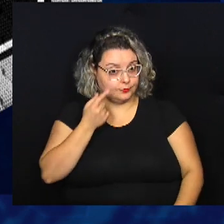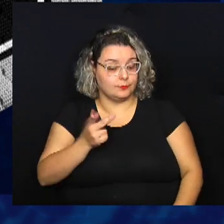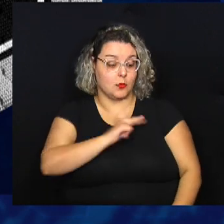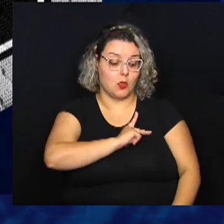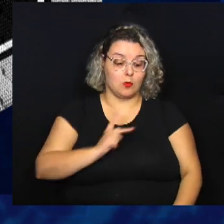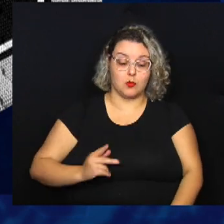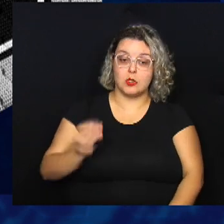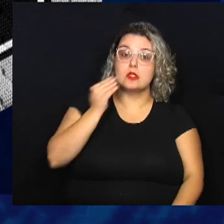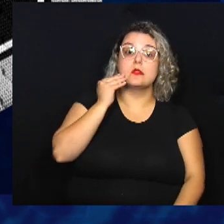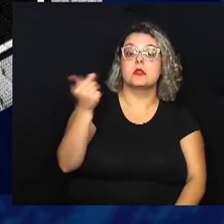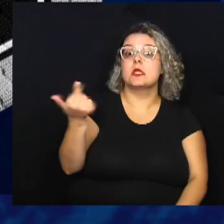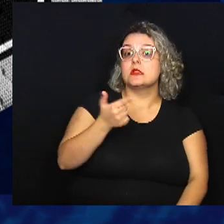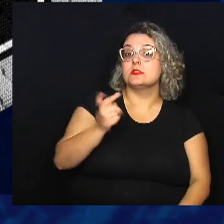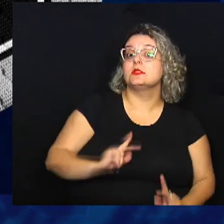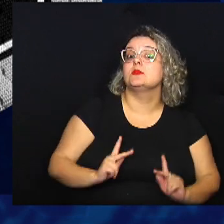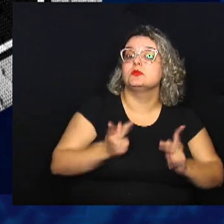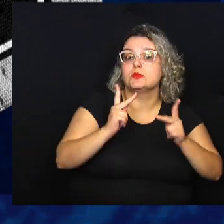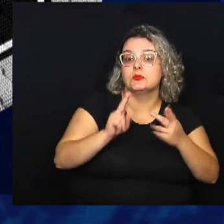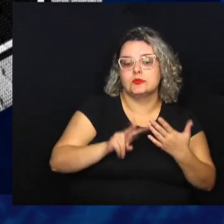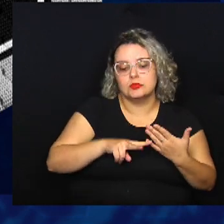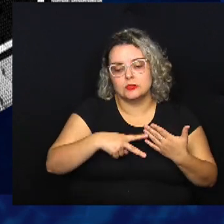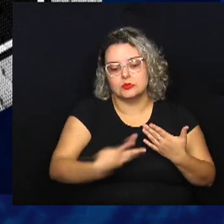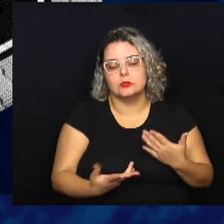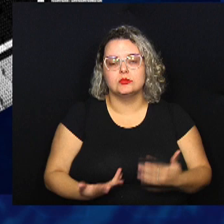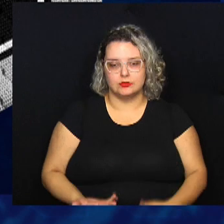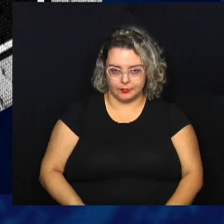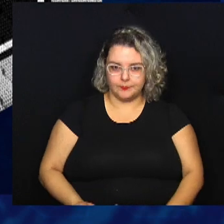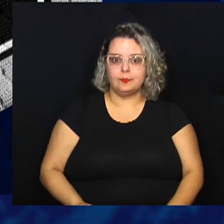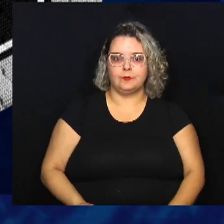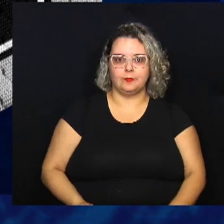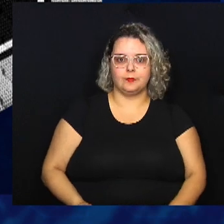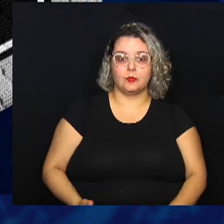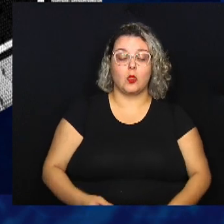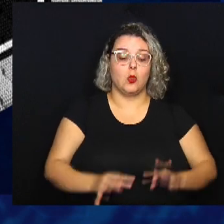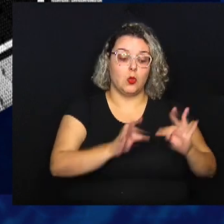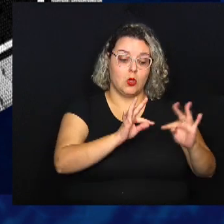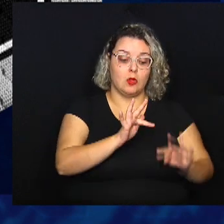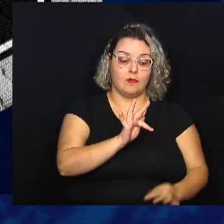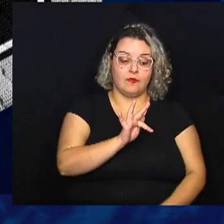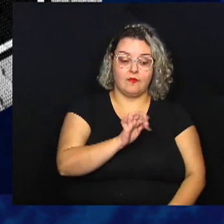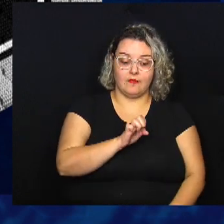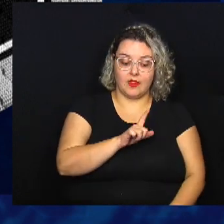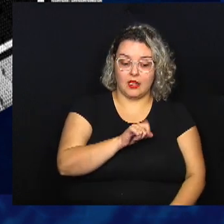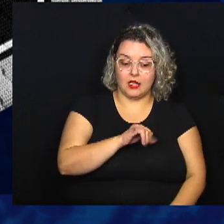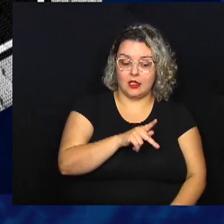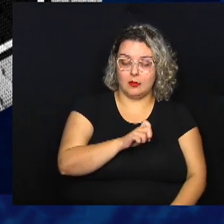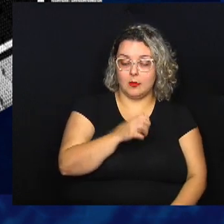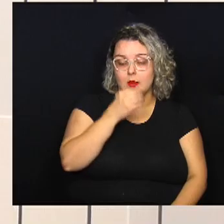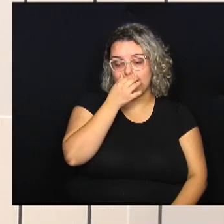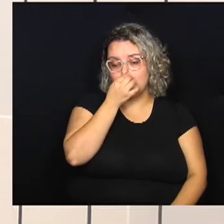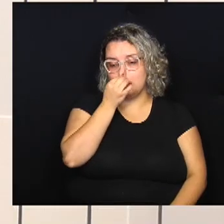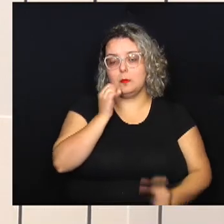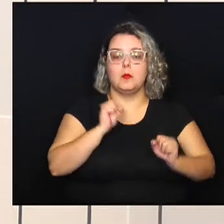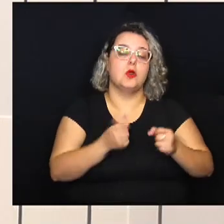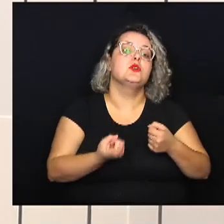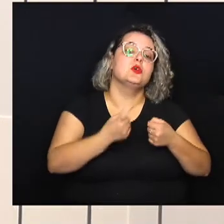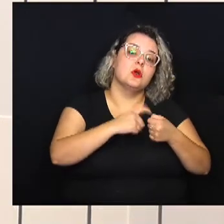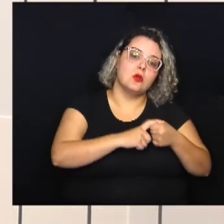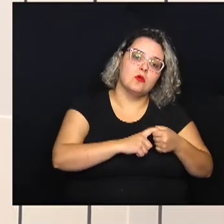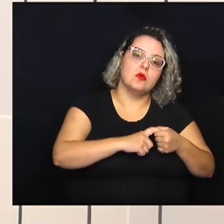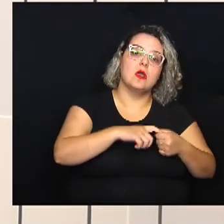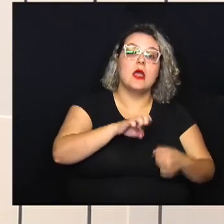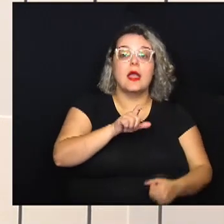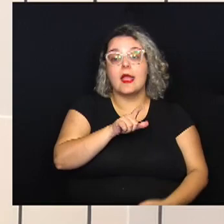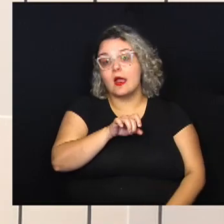a segunda vitória consecutiva na Série B. O técnico Felipe Moreira deve contar com o retorno do meia